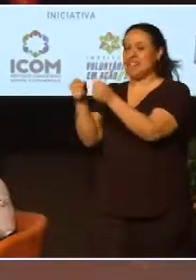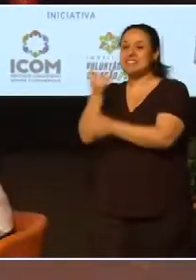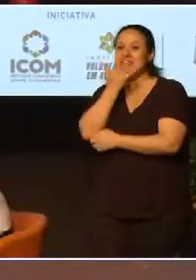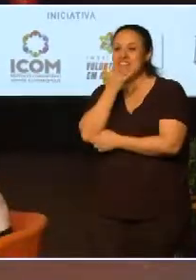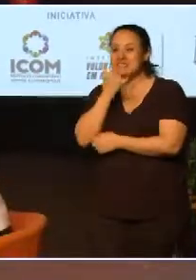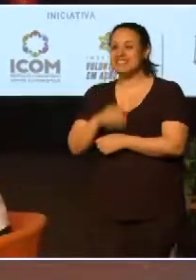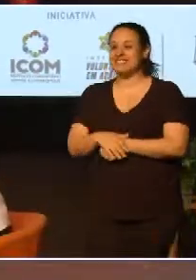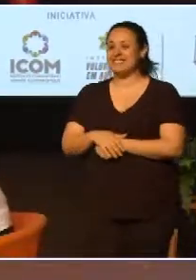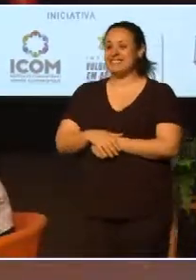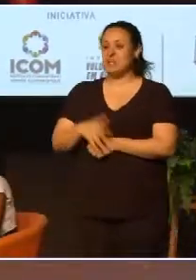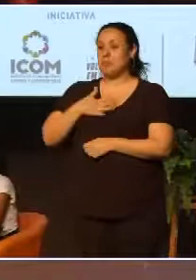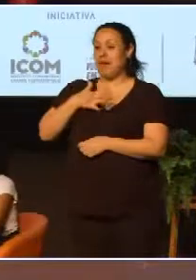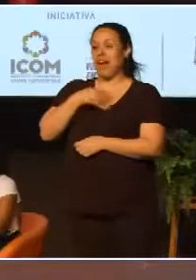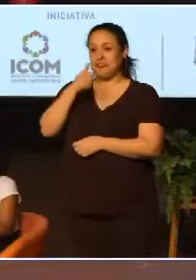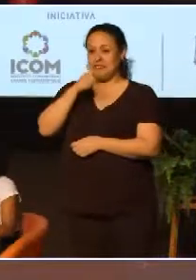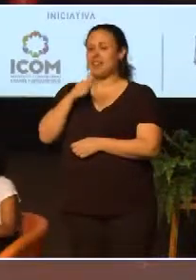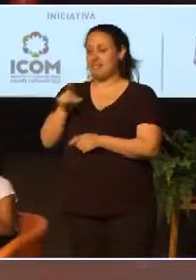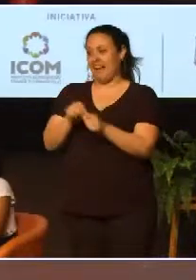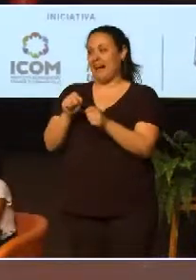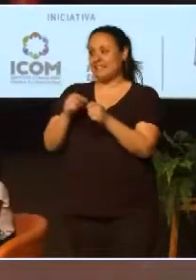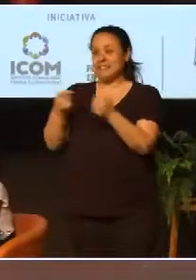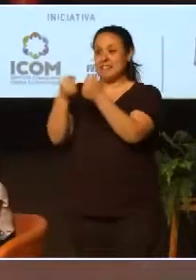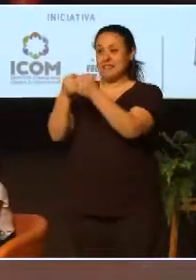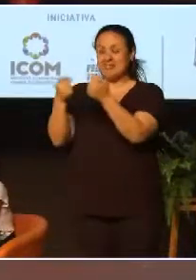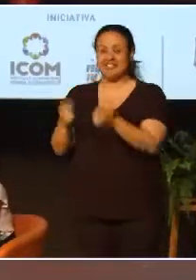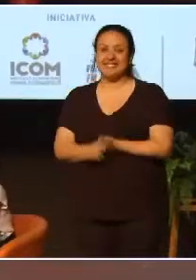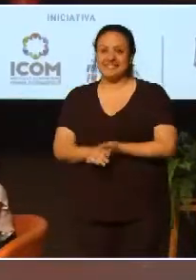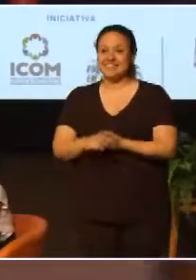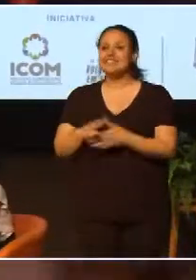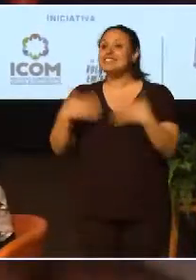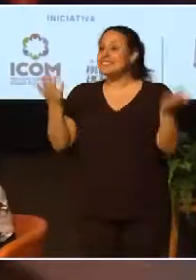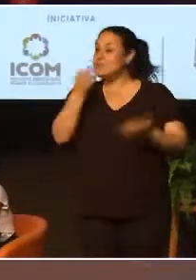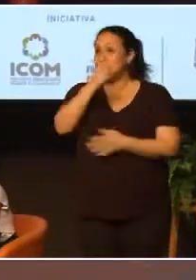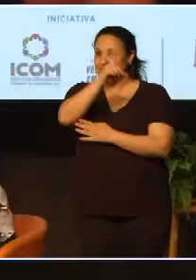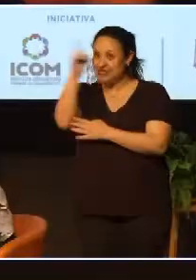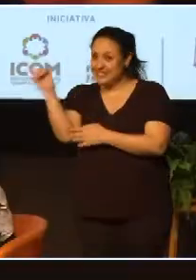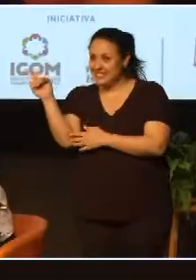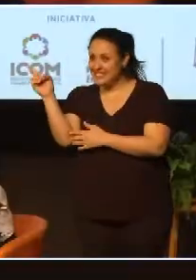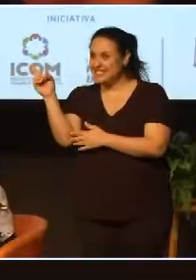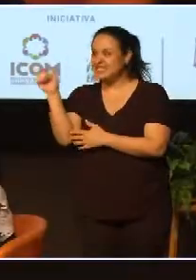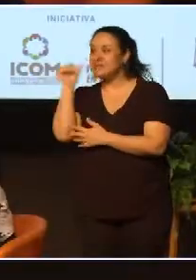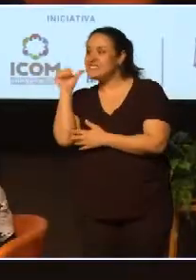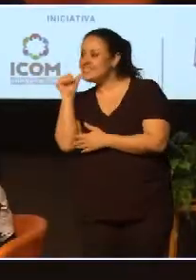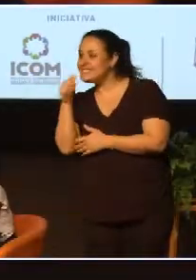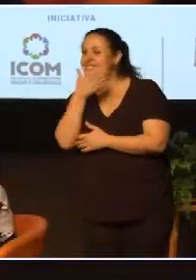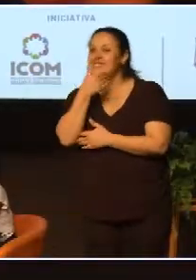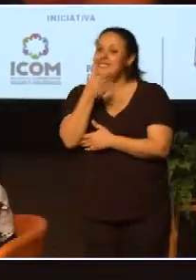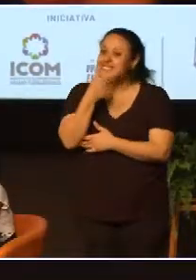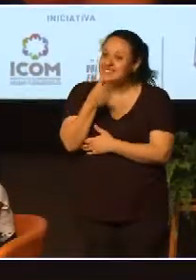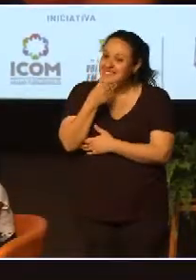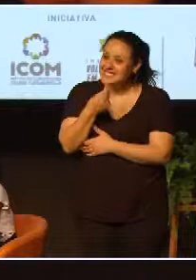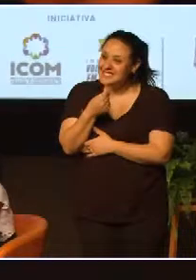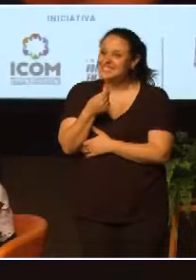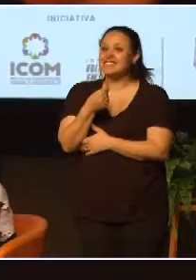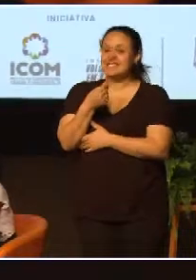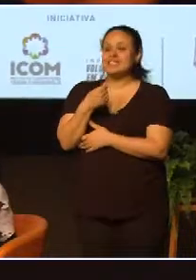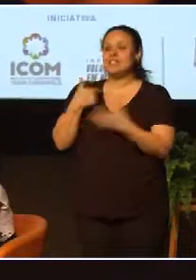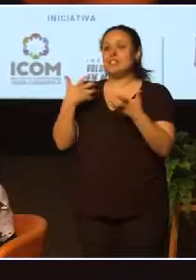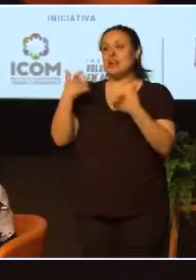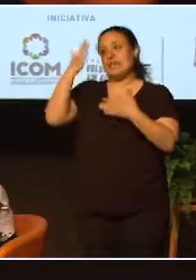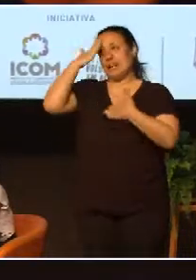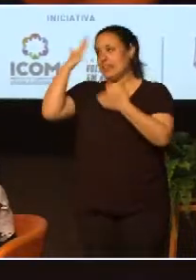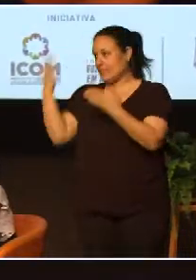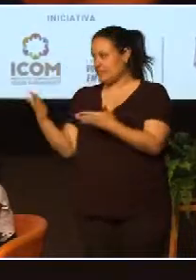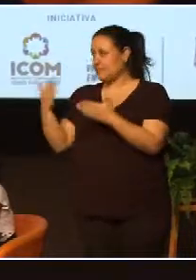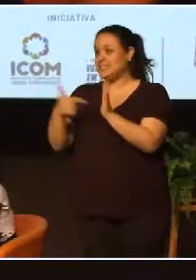Minha filha faz isso com qualquer coisa. Bom dia, as meninas e os meninos. Quero agradecer muito por estar aqui pela